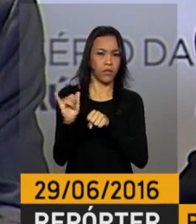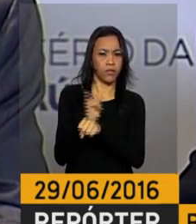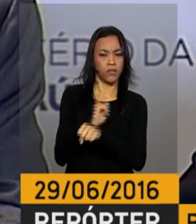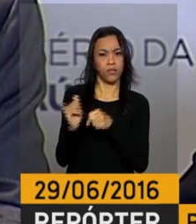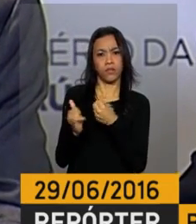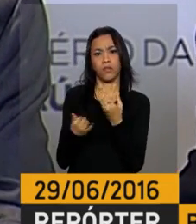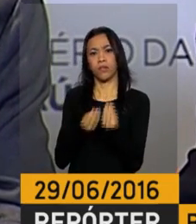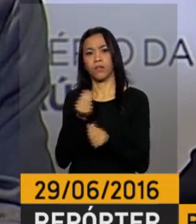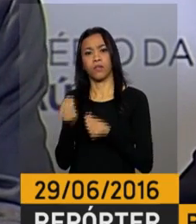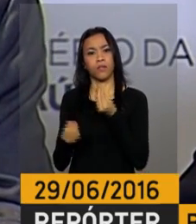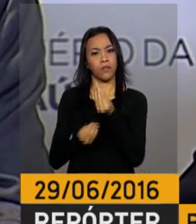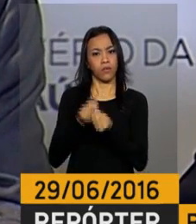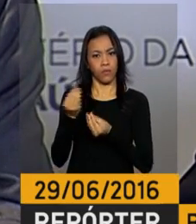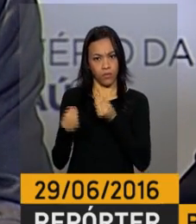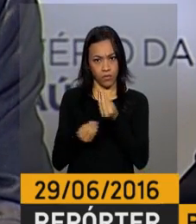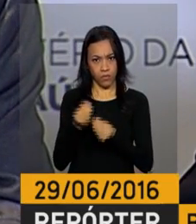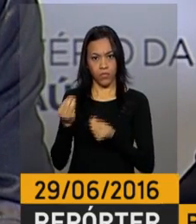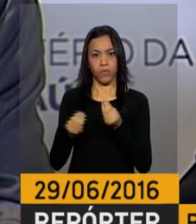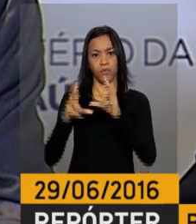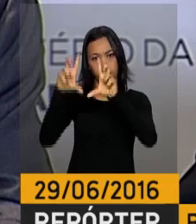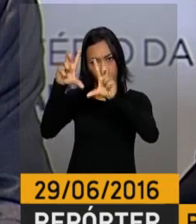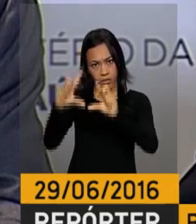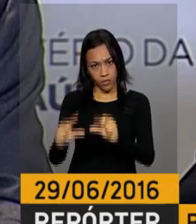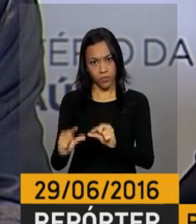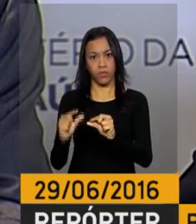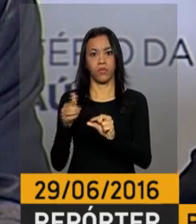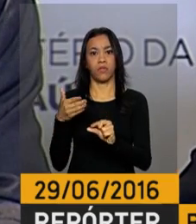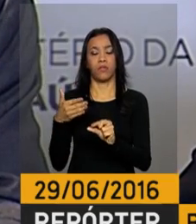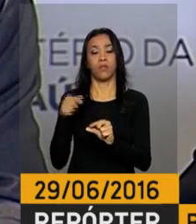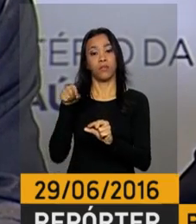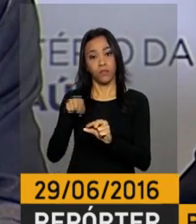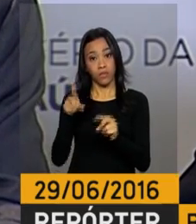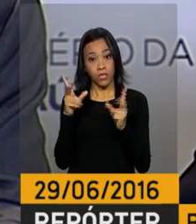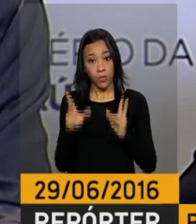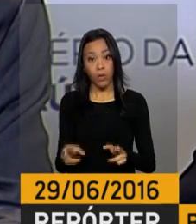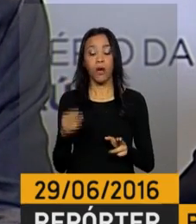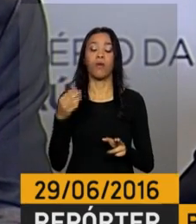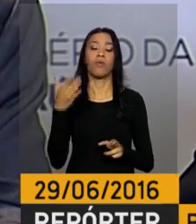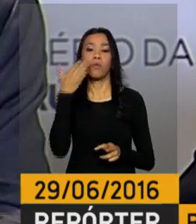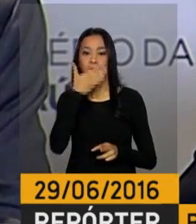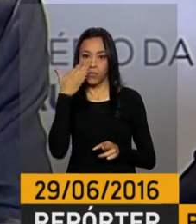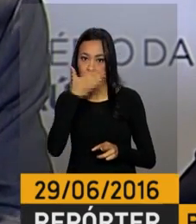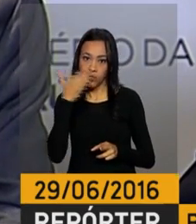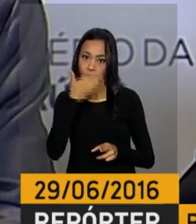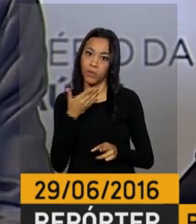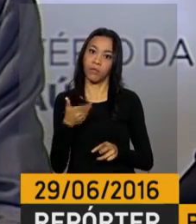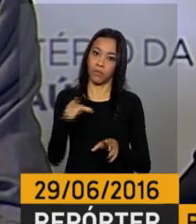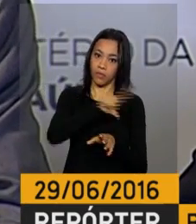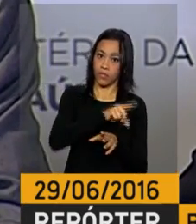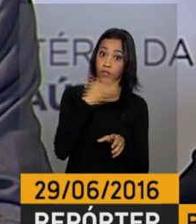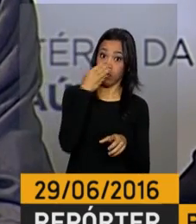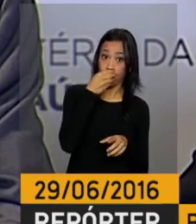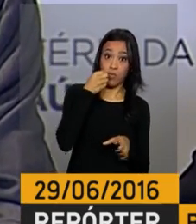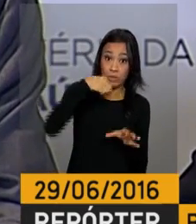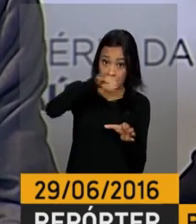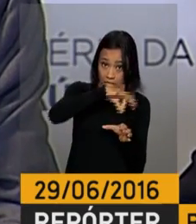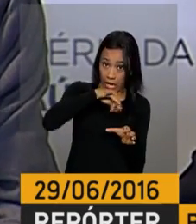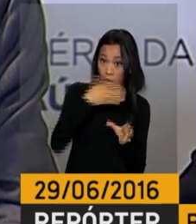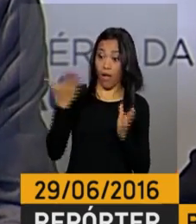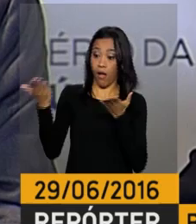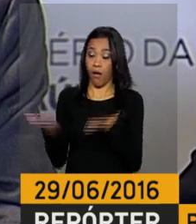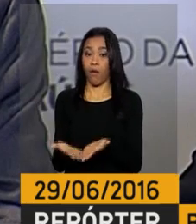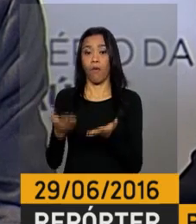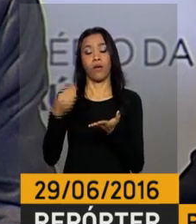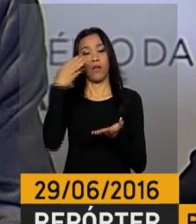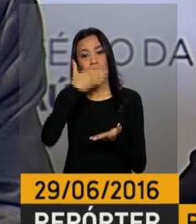o processo que usamos na na questão do sódio assemelhar ele para a redução do açúcar embora aqui seja uma